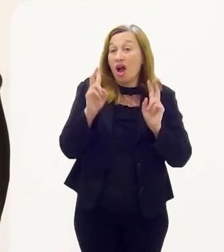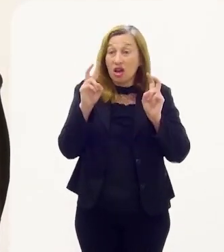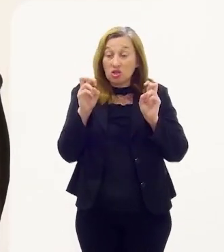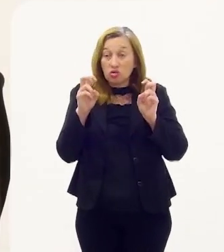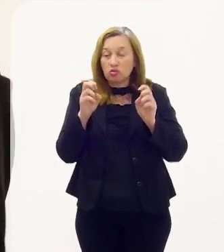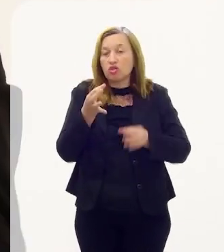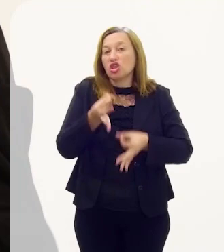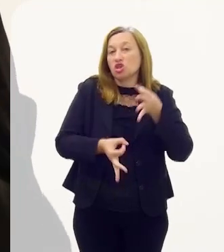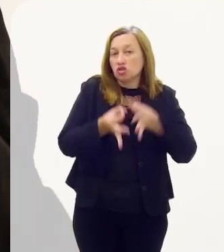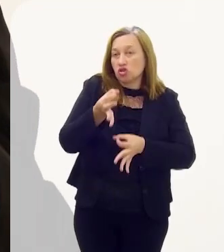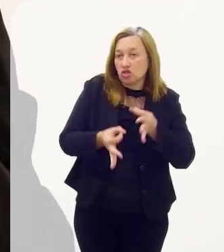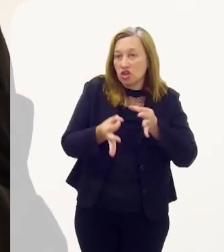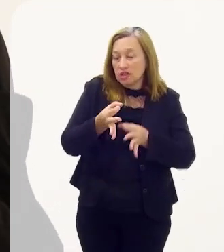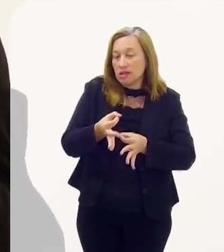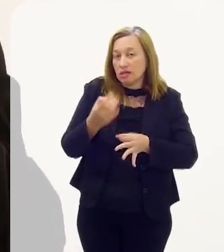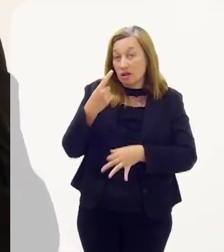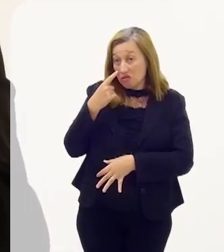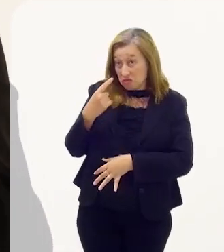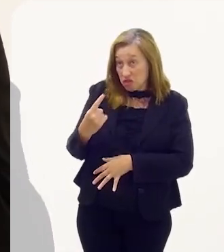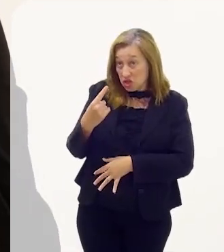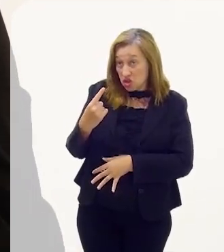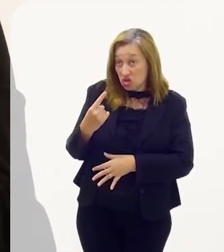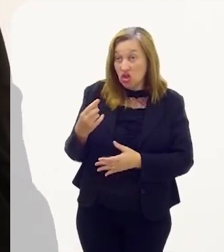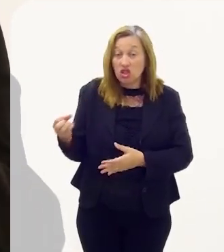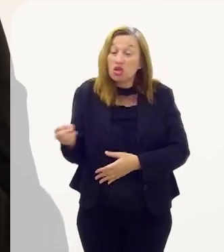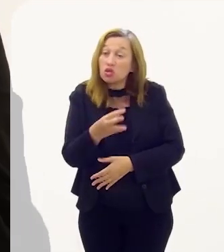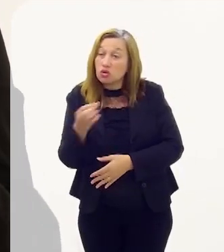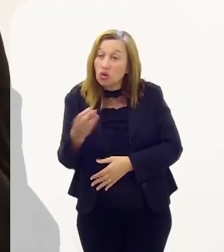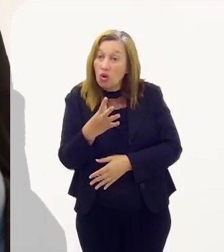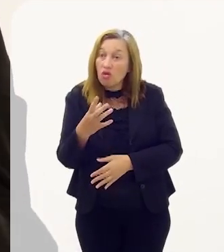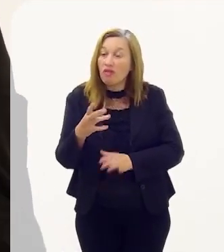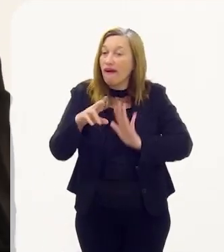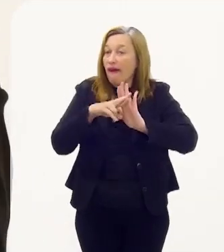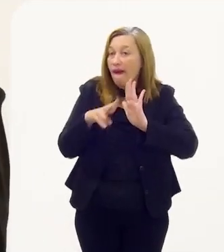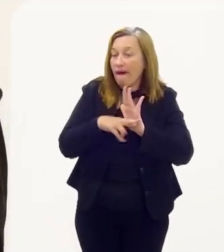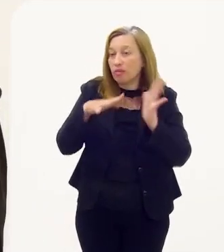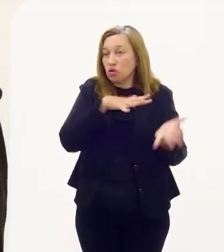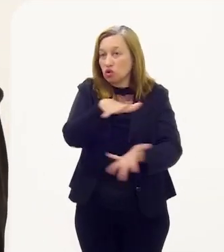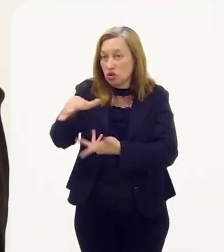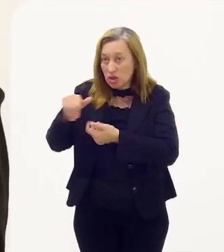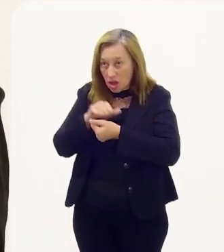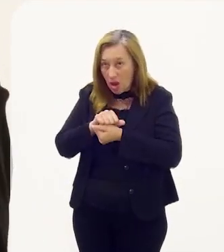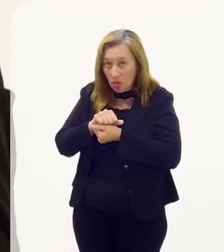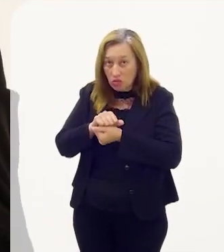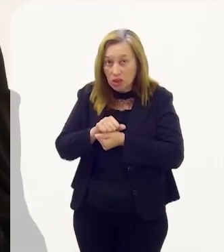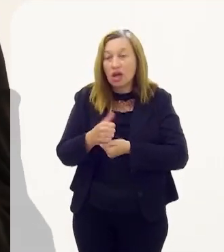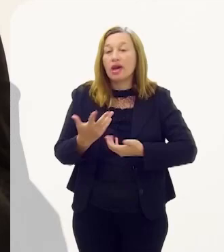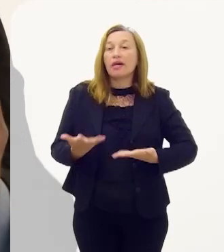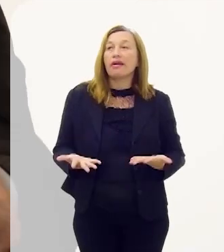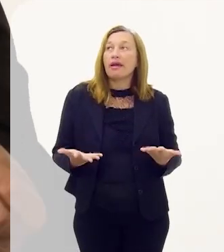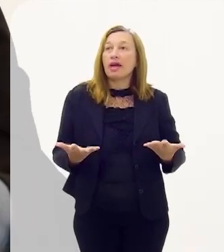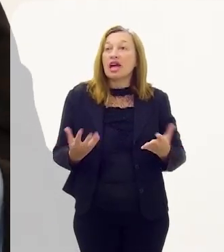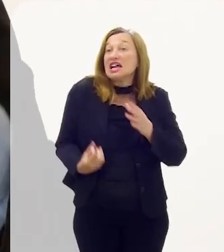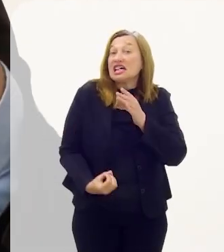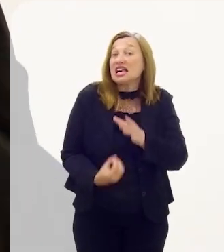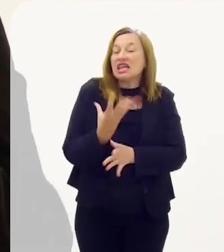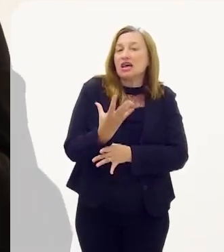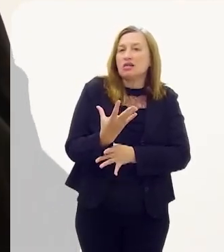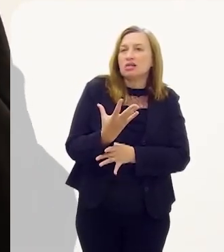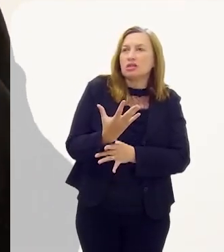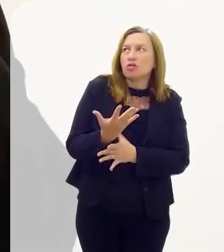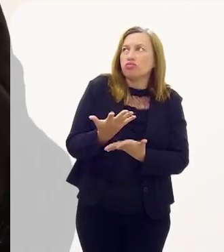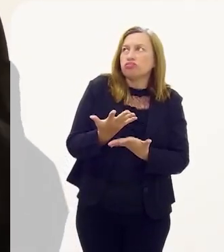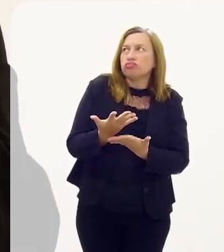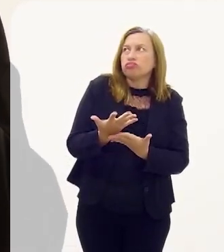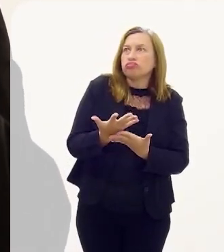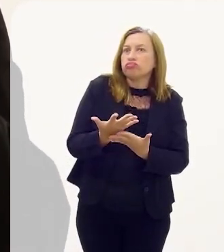que a justiça tem enfrentado, desse ponto de vista dessa nova ordem mundial, né, e que remetem muito à